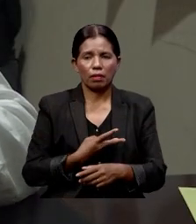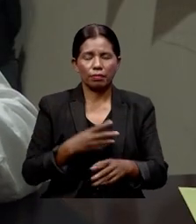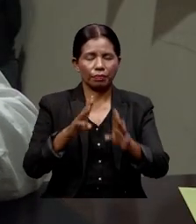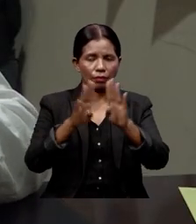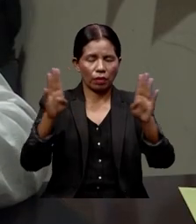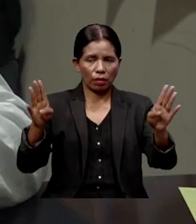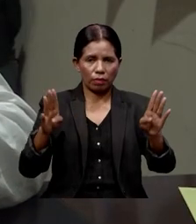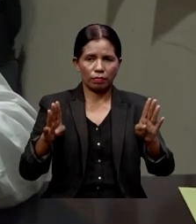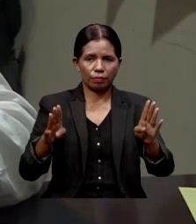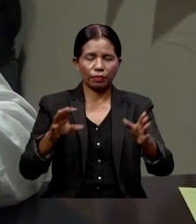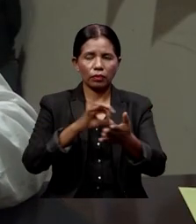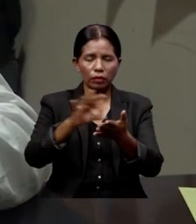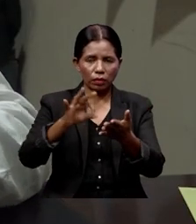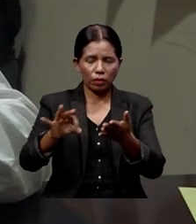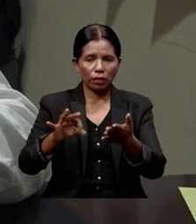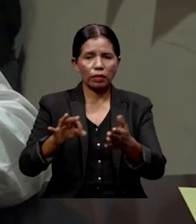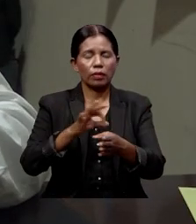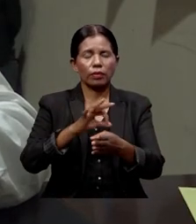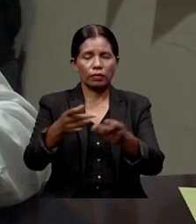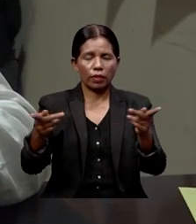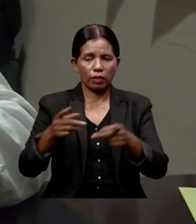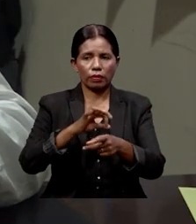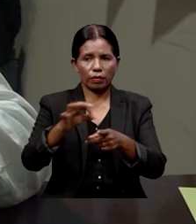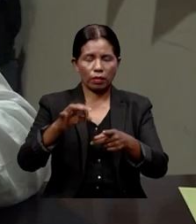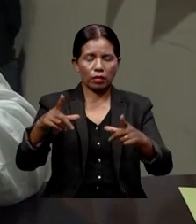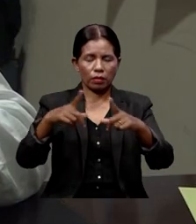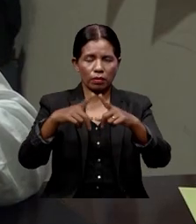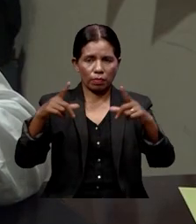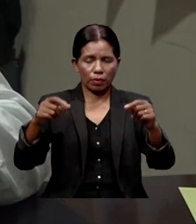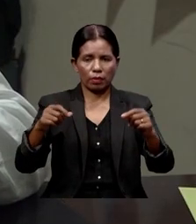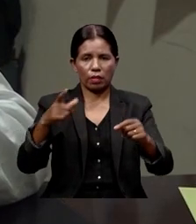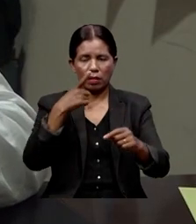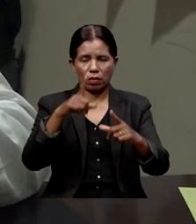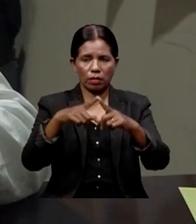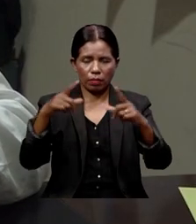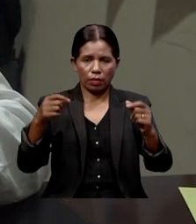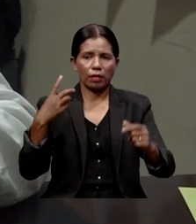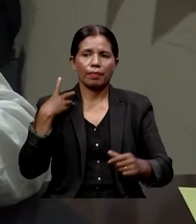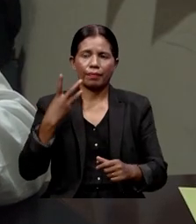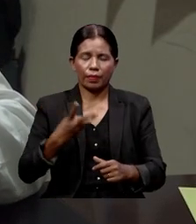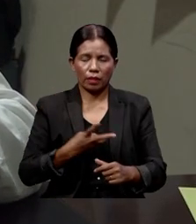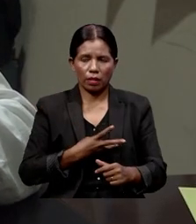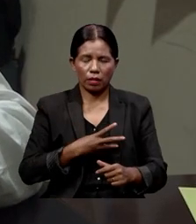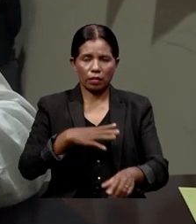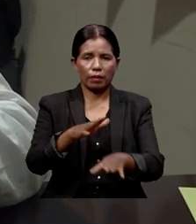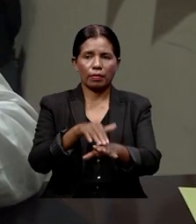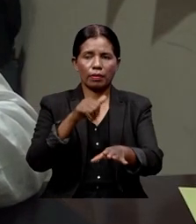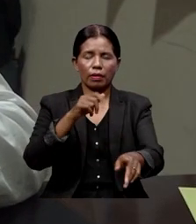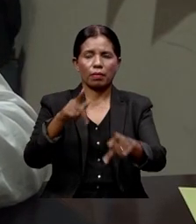queda se formação ida ba área Alianza Japão ninia. Ita recruta é